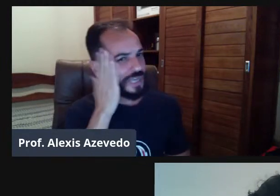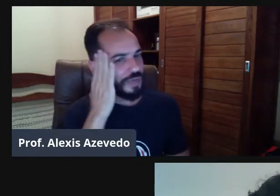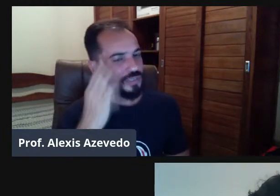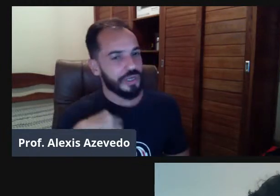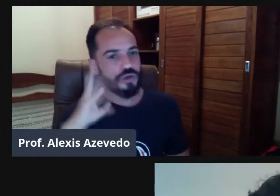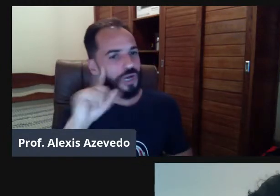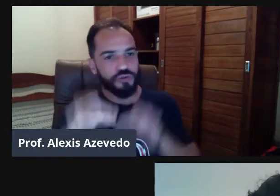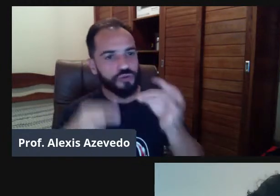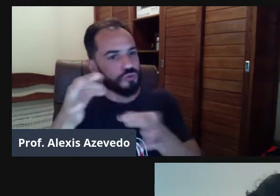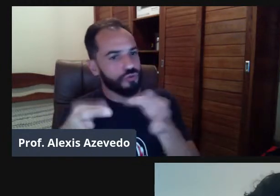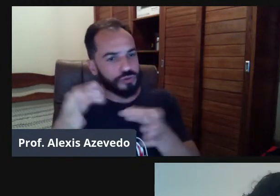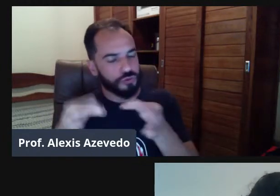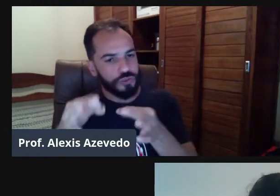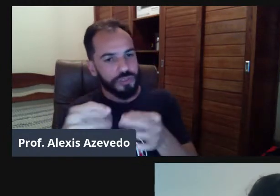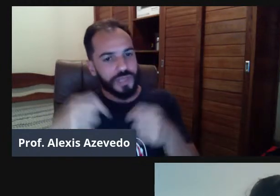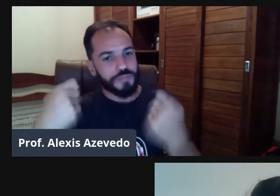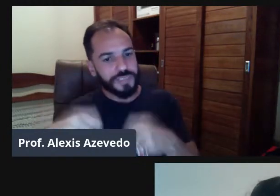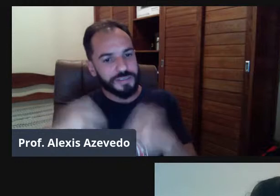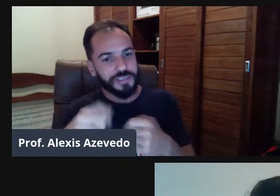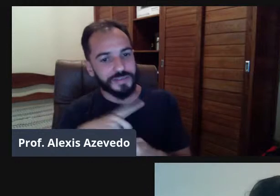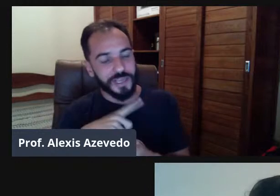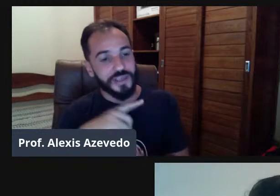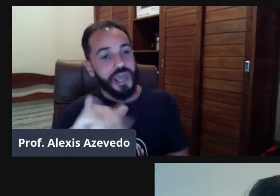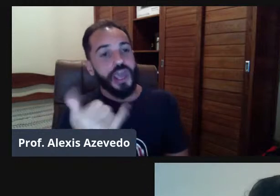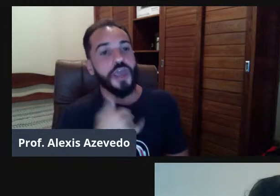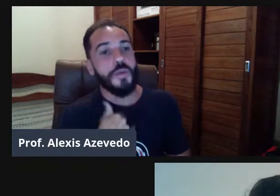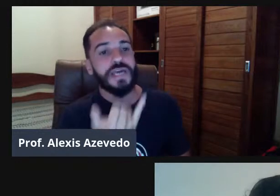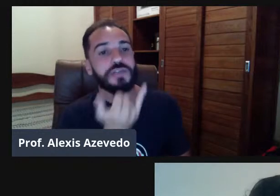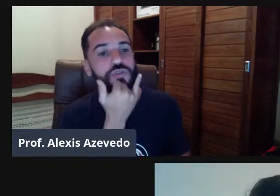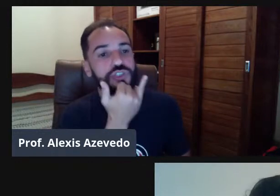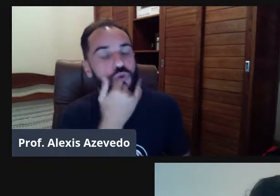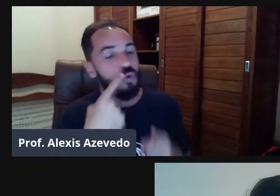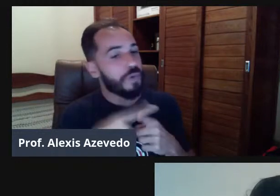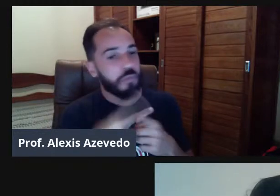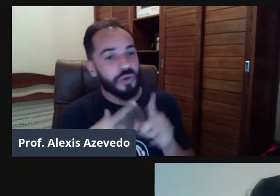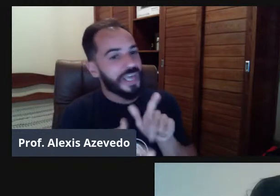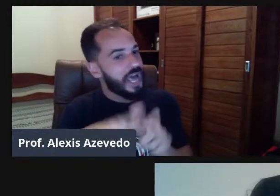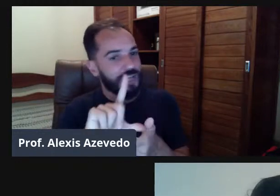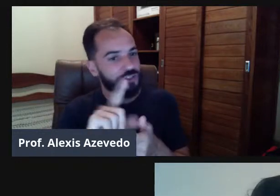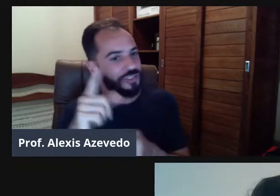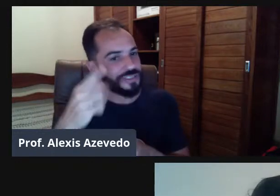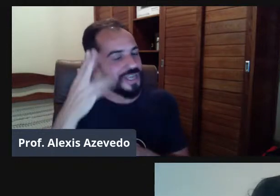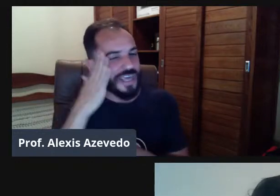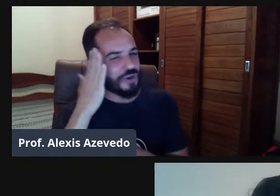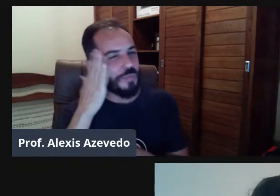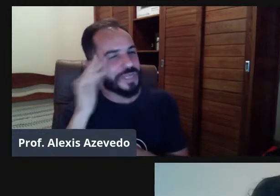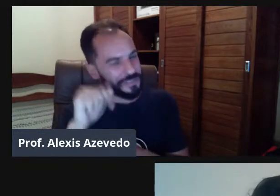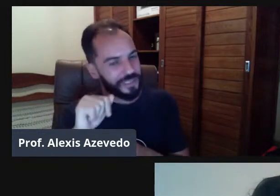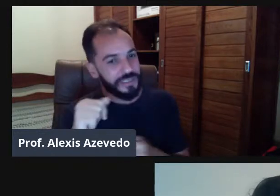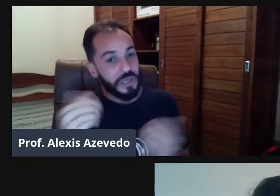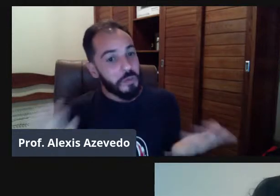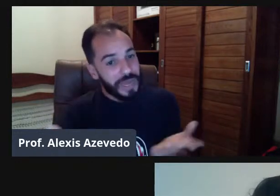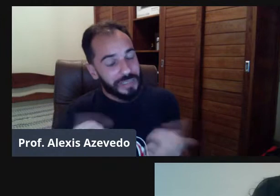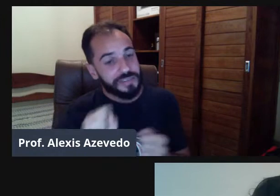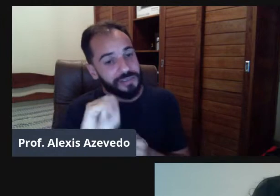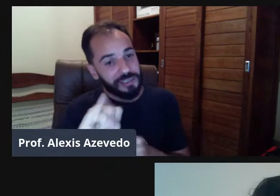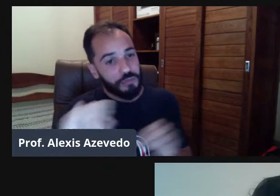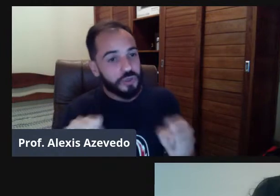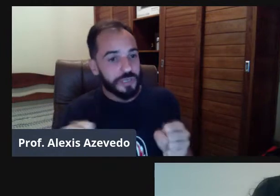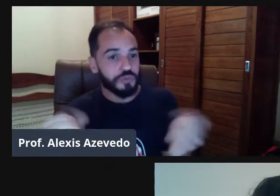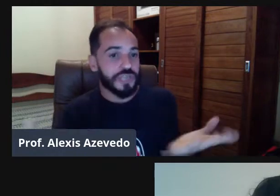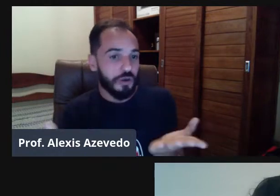Você sabe que eu não acho justo, é possível, tem. Eu peço desculpa porque antes eu não pensei,